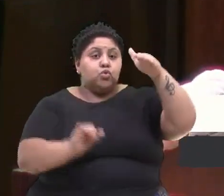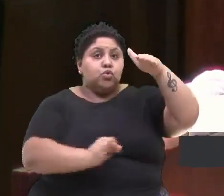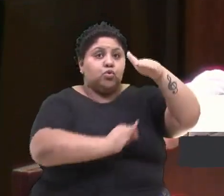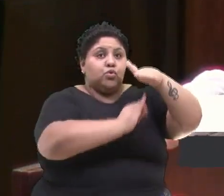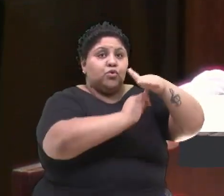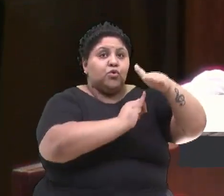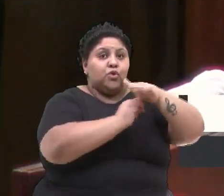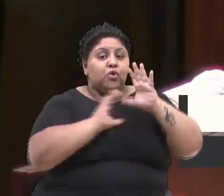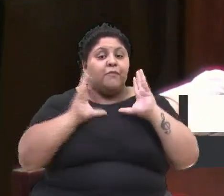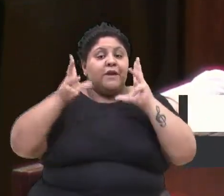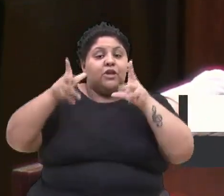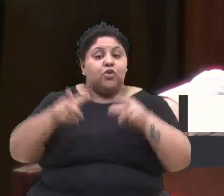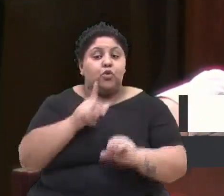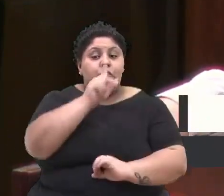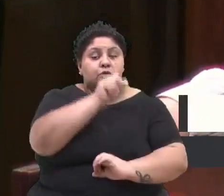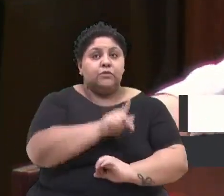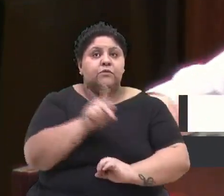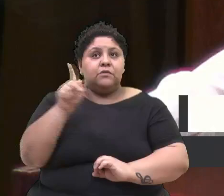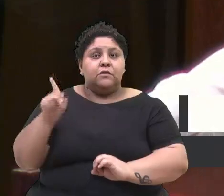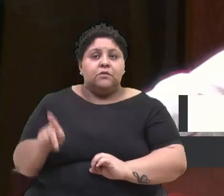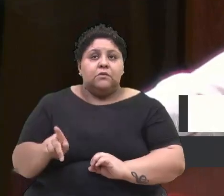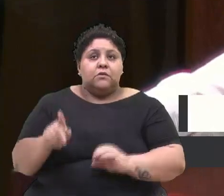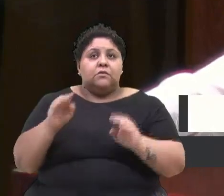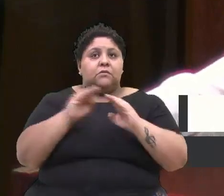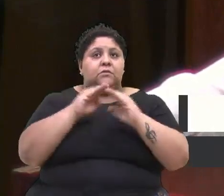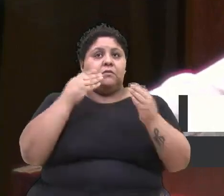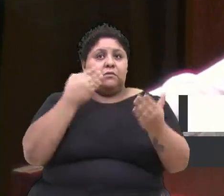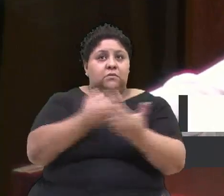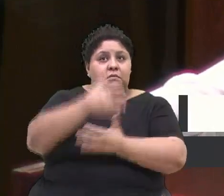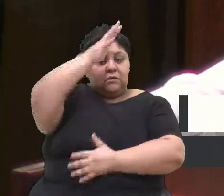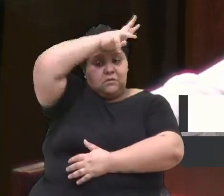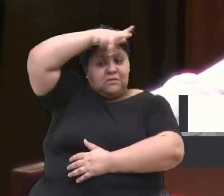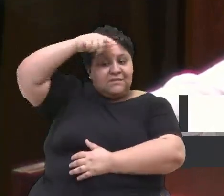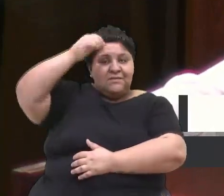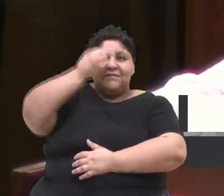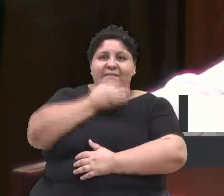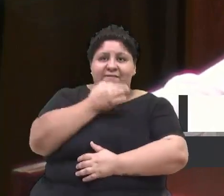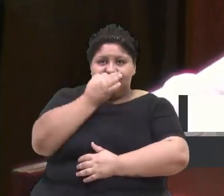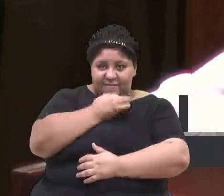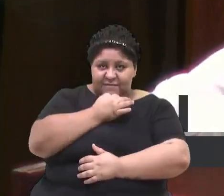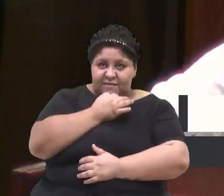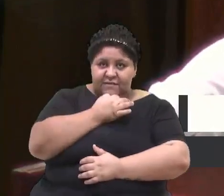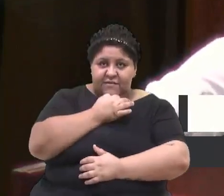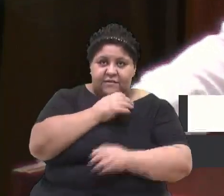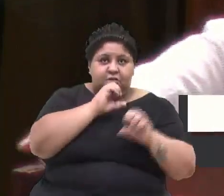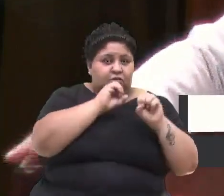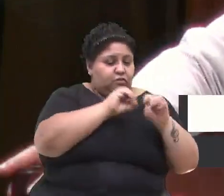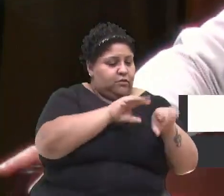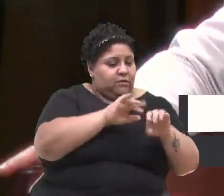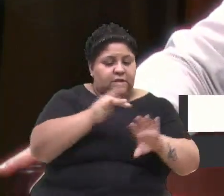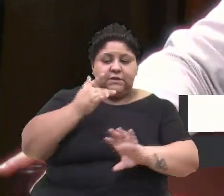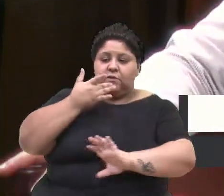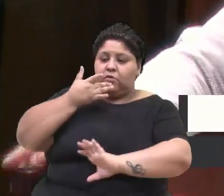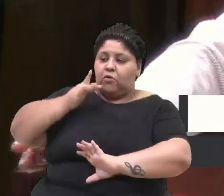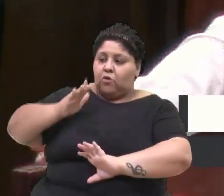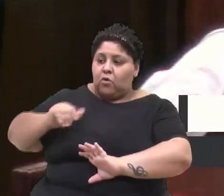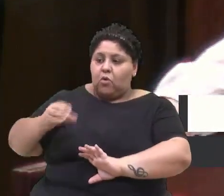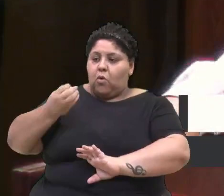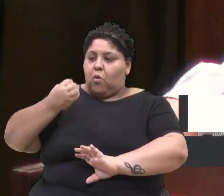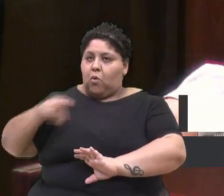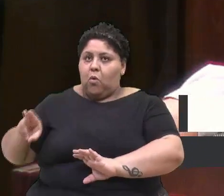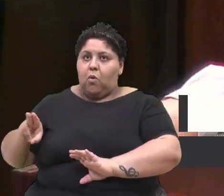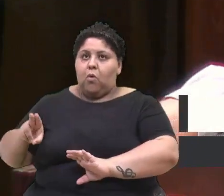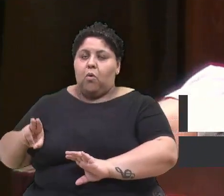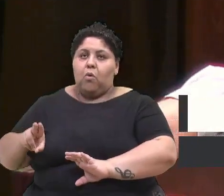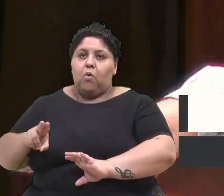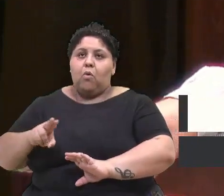os professores da rede pública municipal de Caxias do Sul, seja de educação infantil ou de ensino